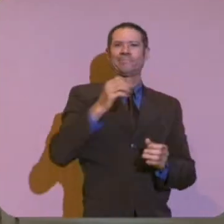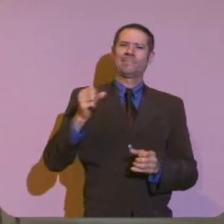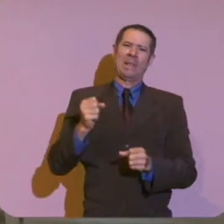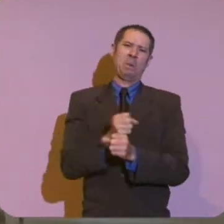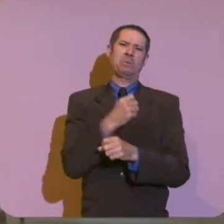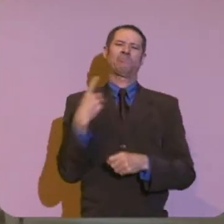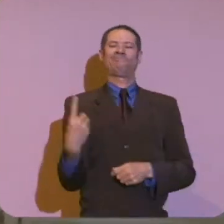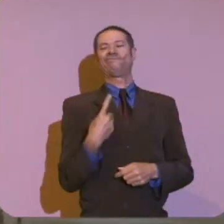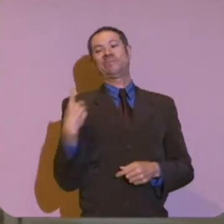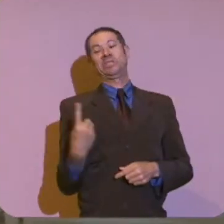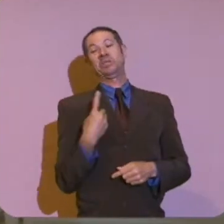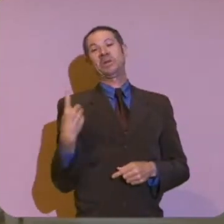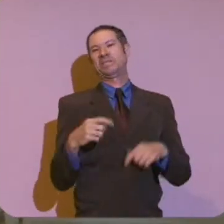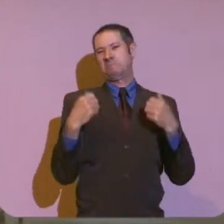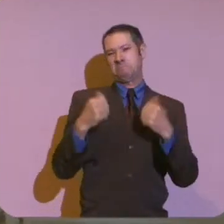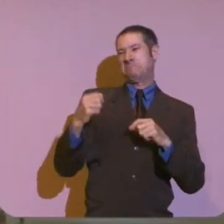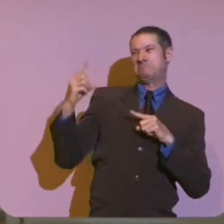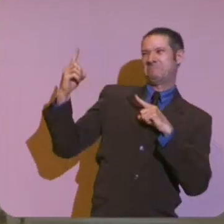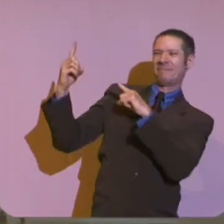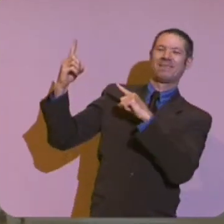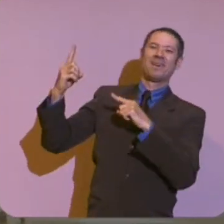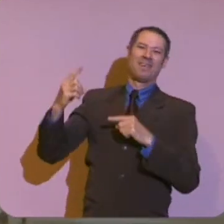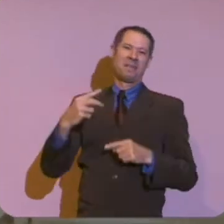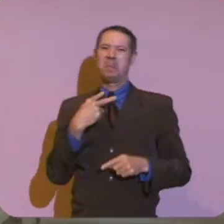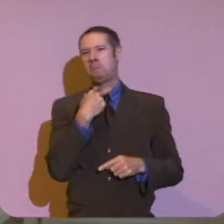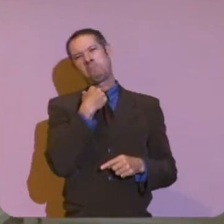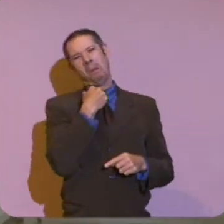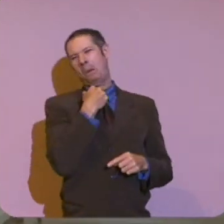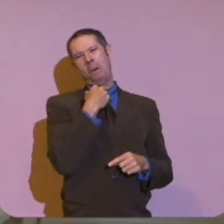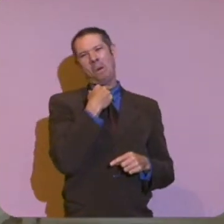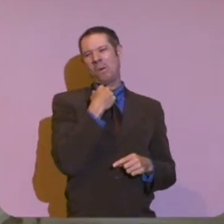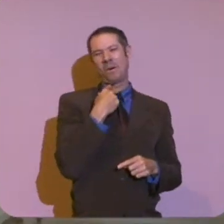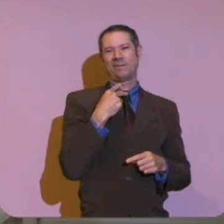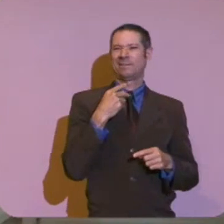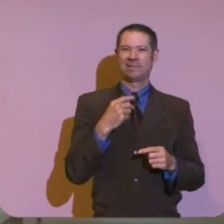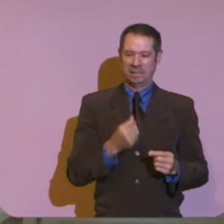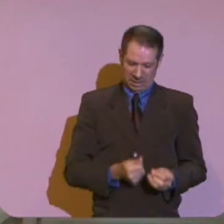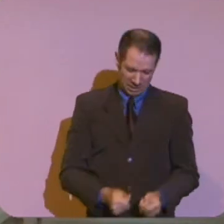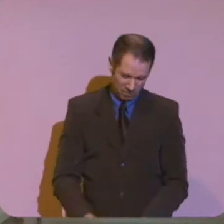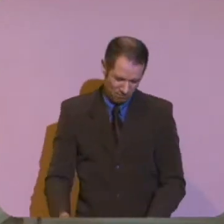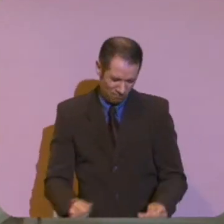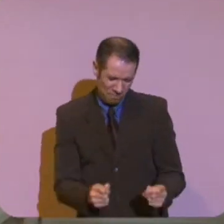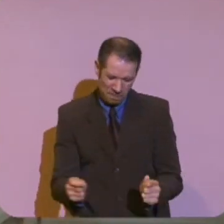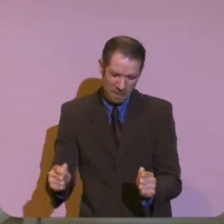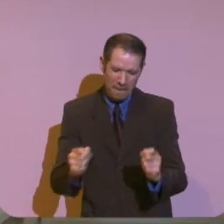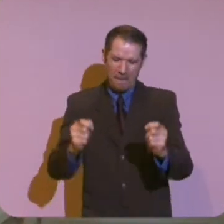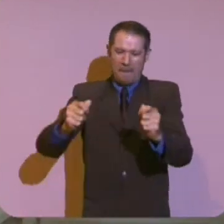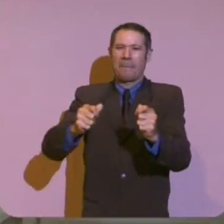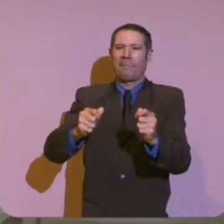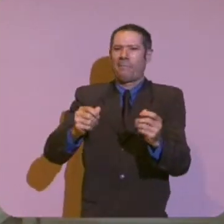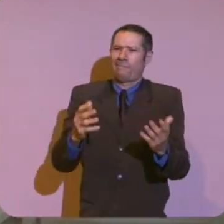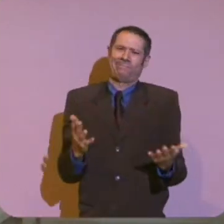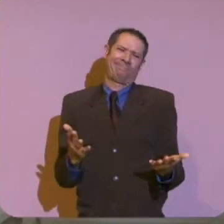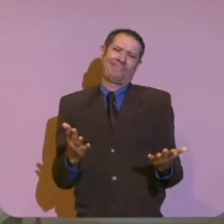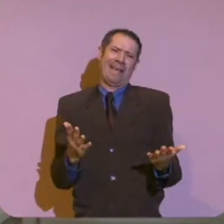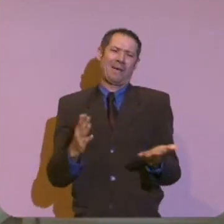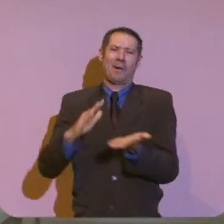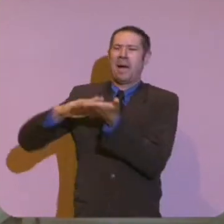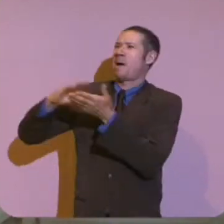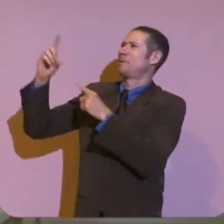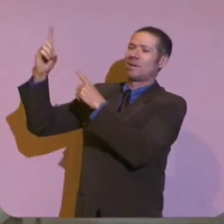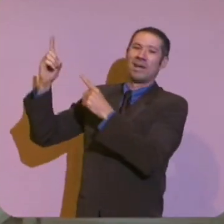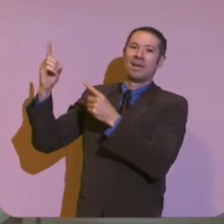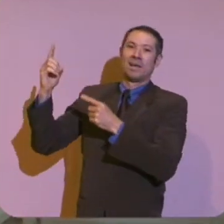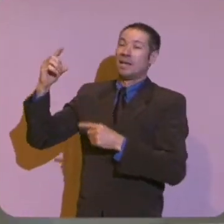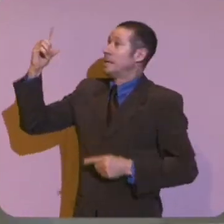vida independentemente dele, que a gente pode não ser barro na mão de Deus. E aí ele recebeu